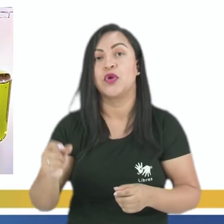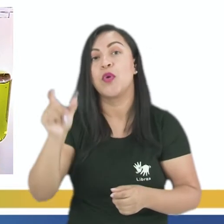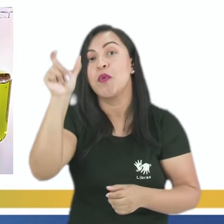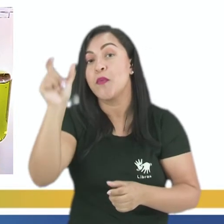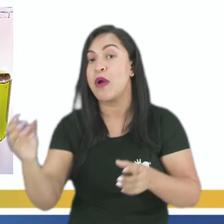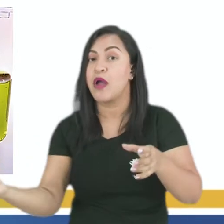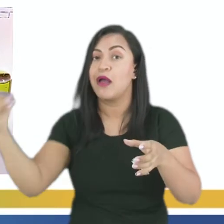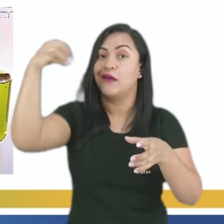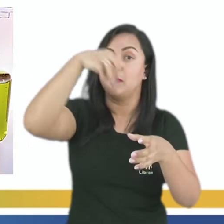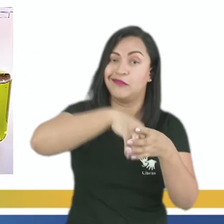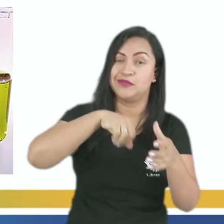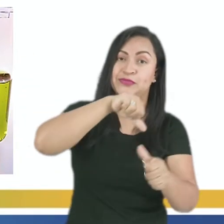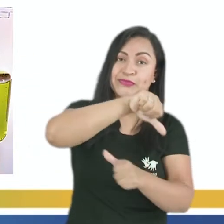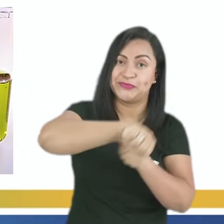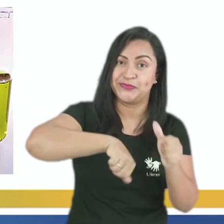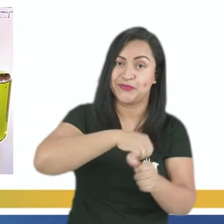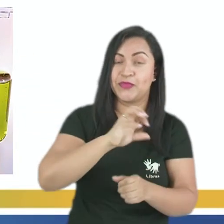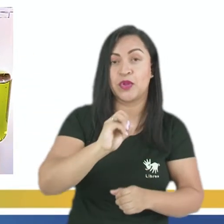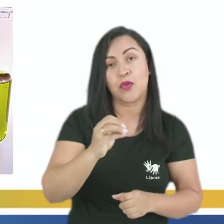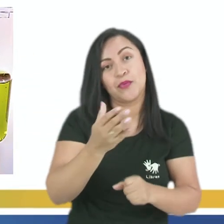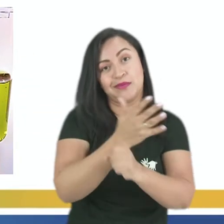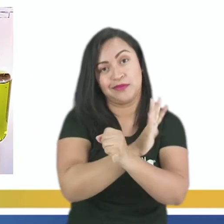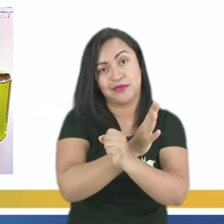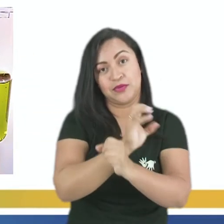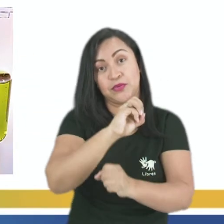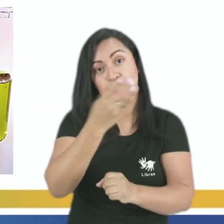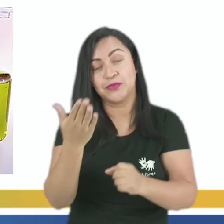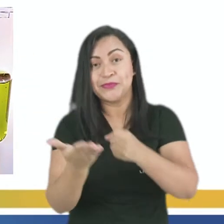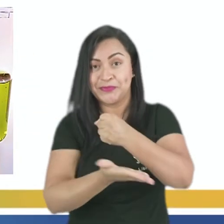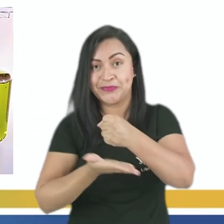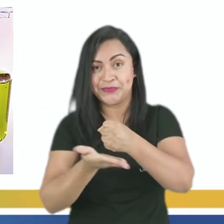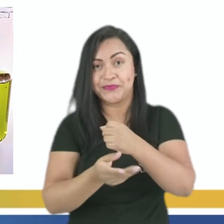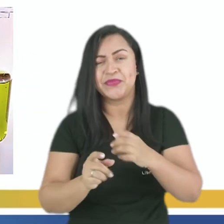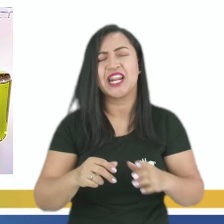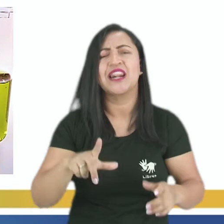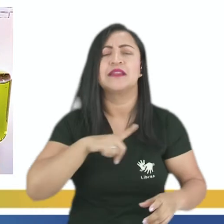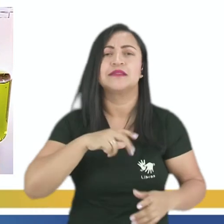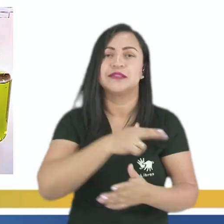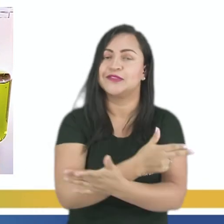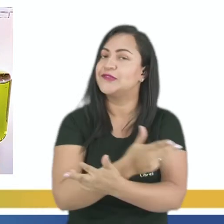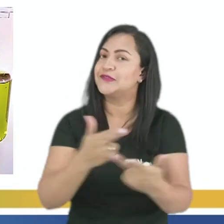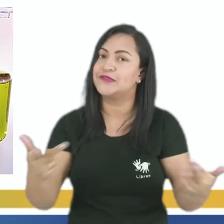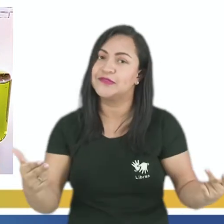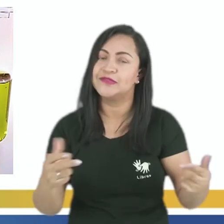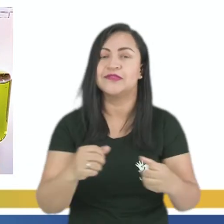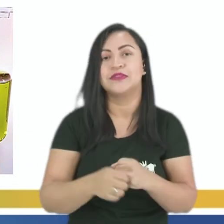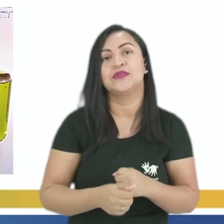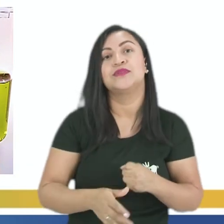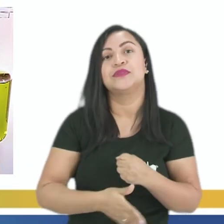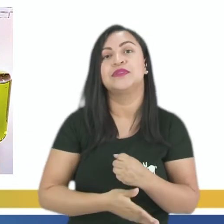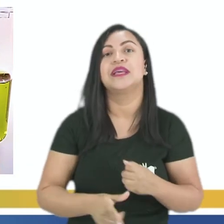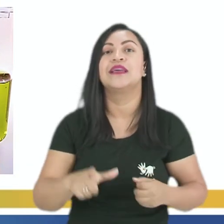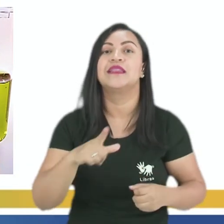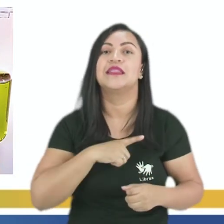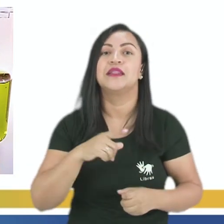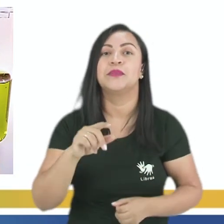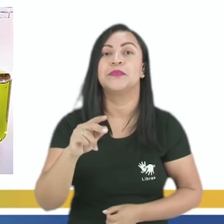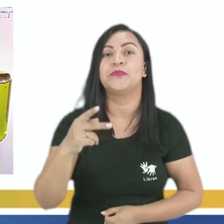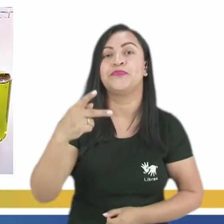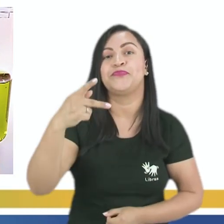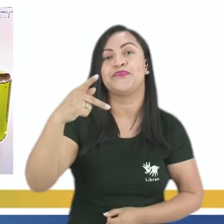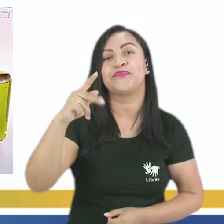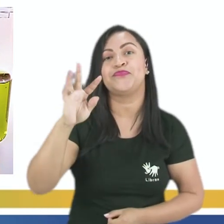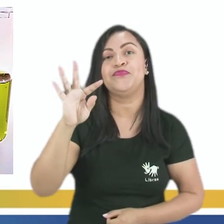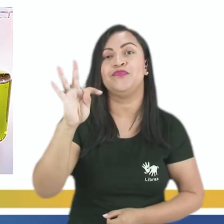meio ser ácido ou ser básico. Existem vários tipos de indicadores. Nós temos o papel tornassol, que ele